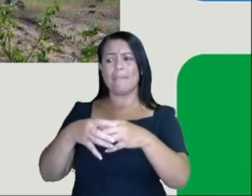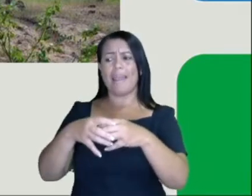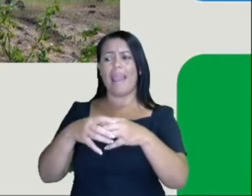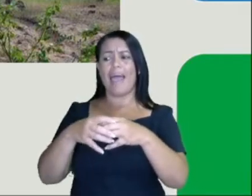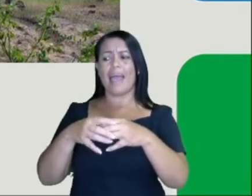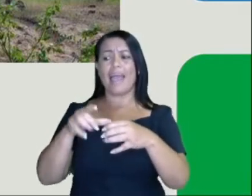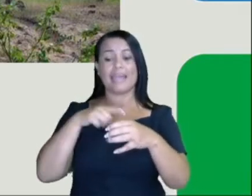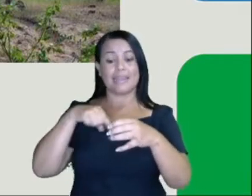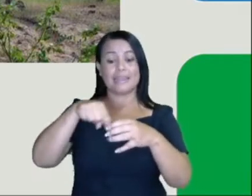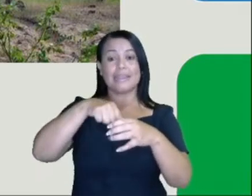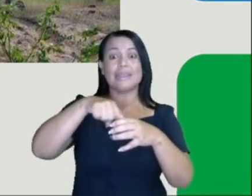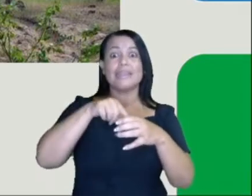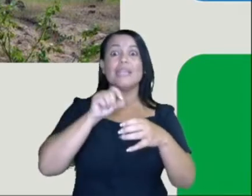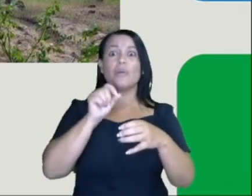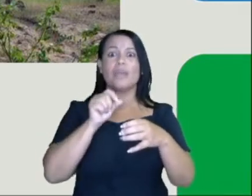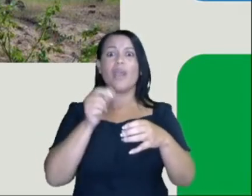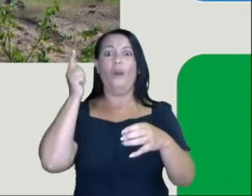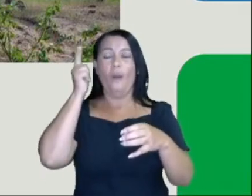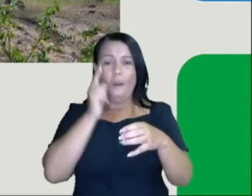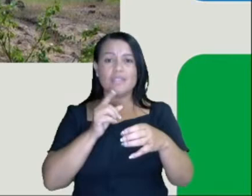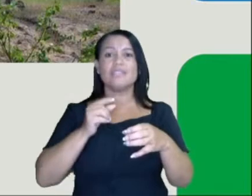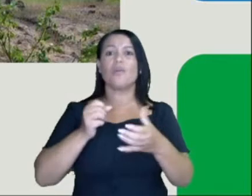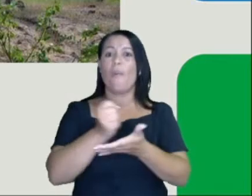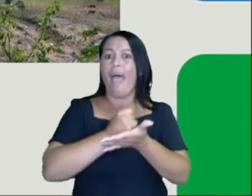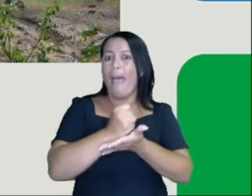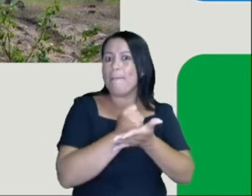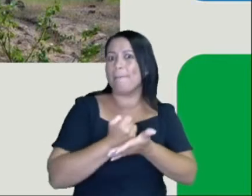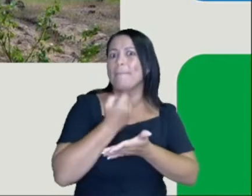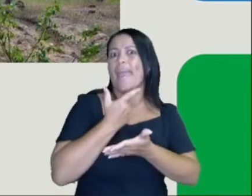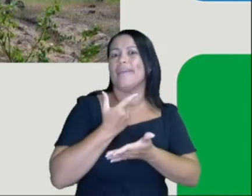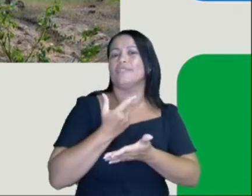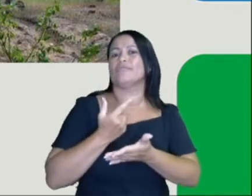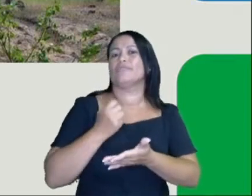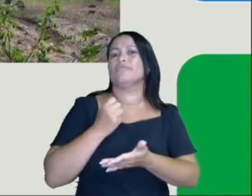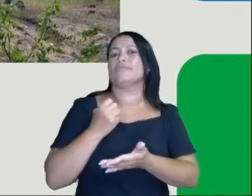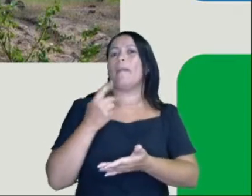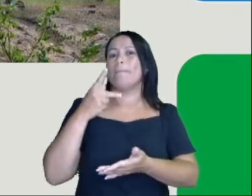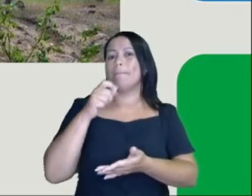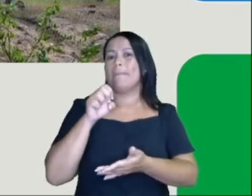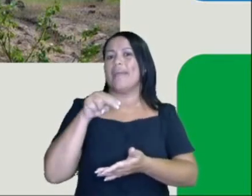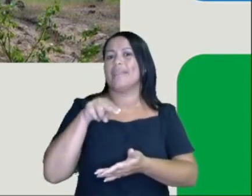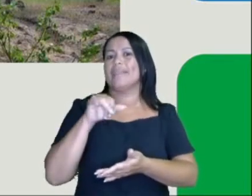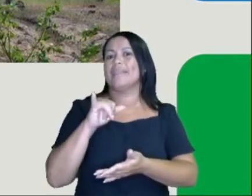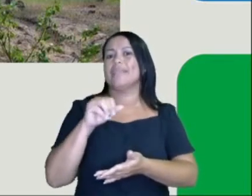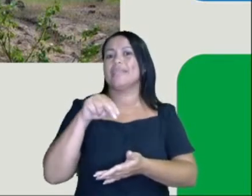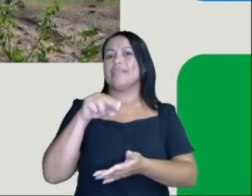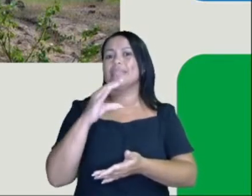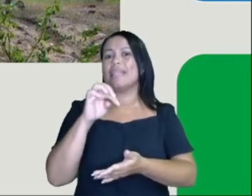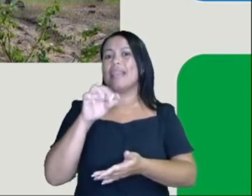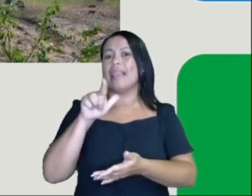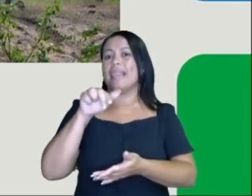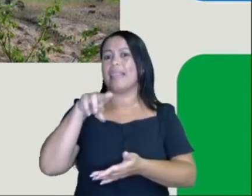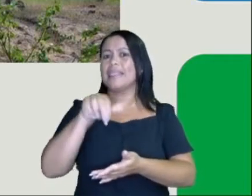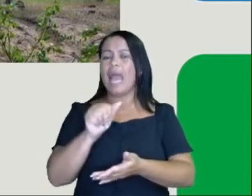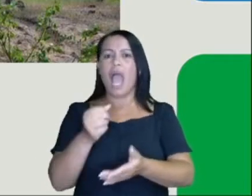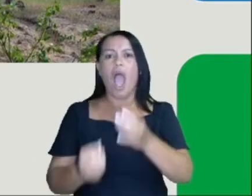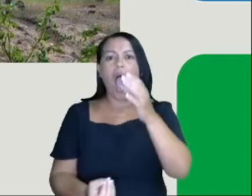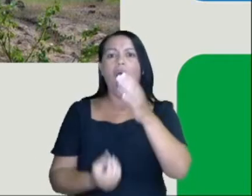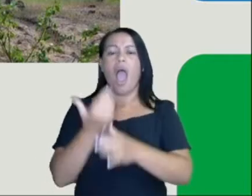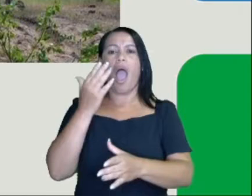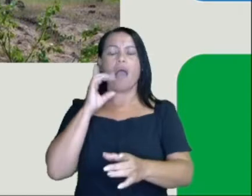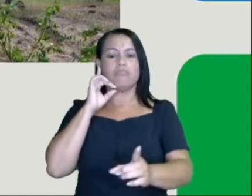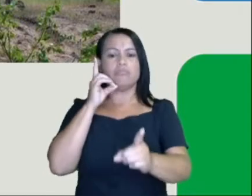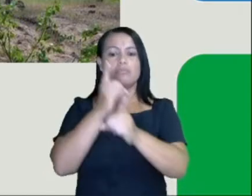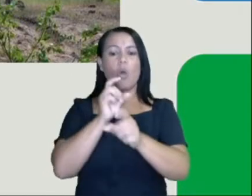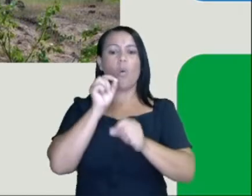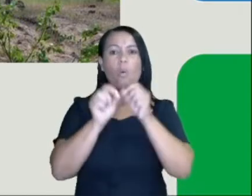um antibiótico chamado penicilina. Descobriu-se por acaso que quando